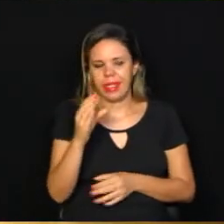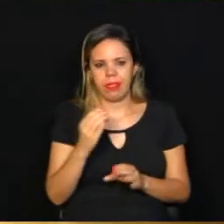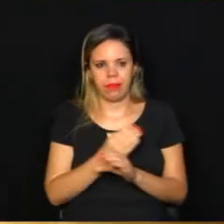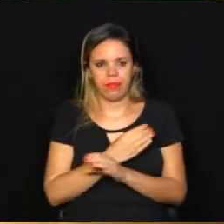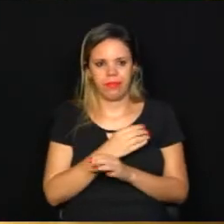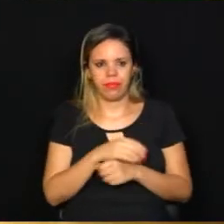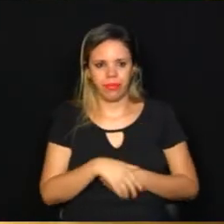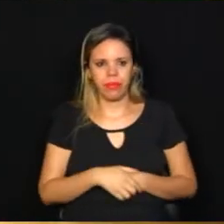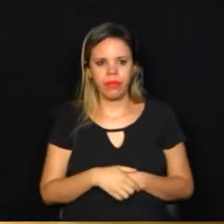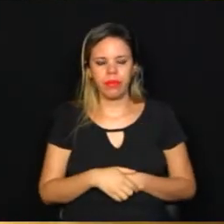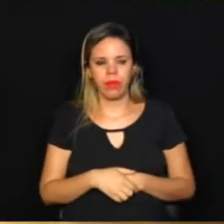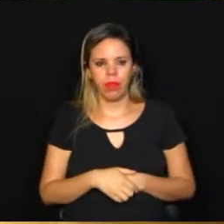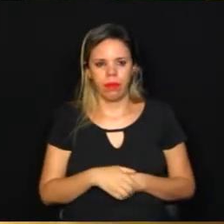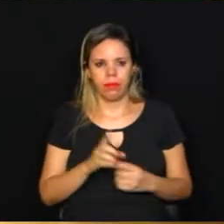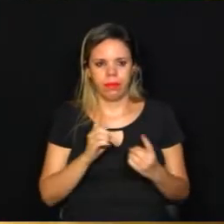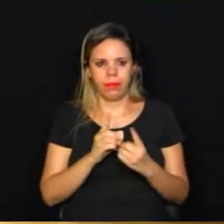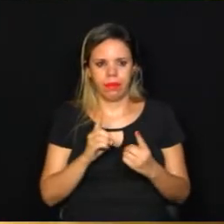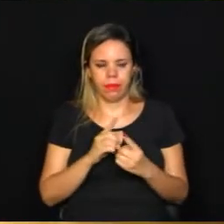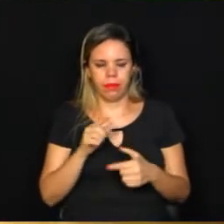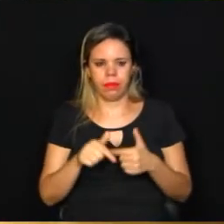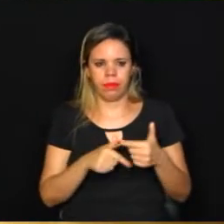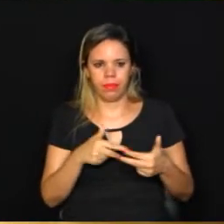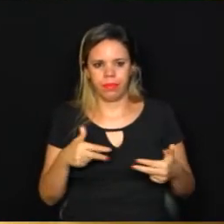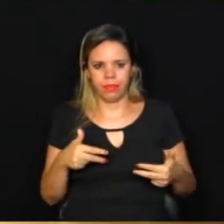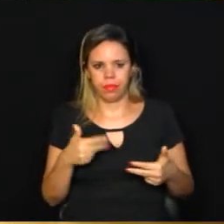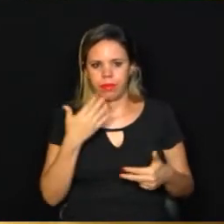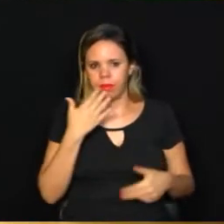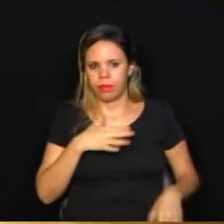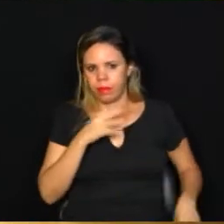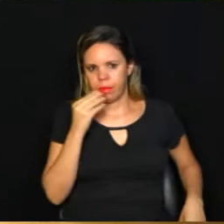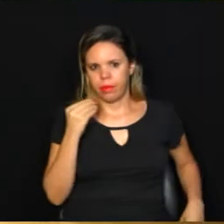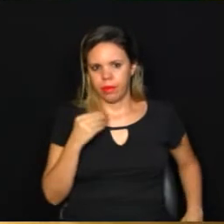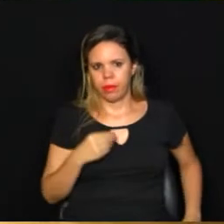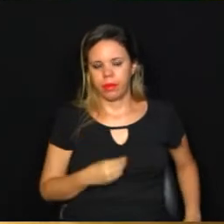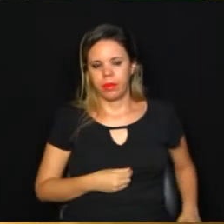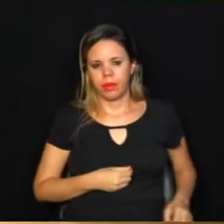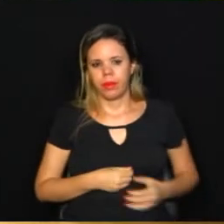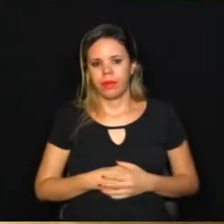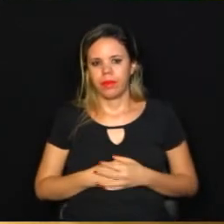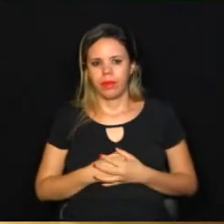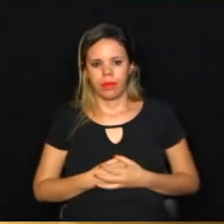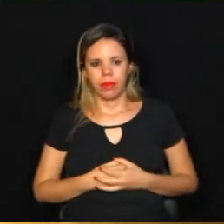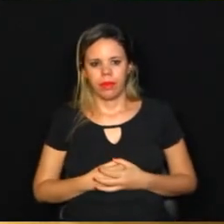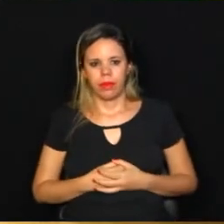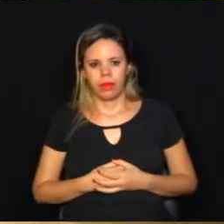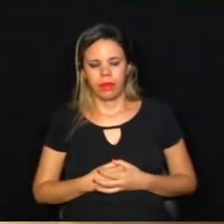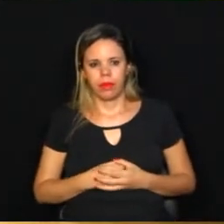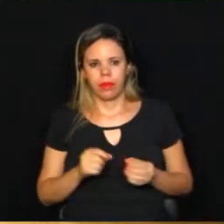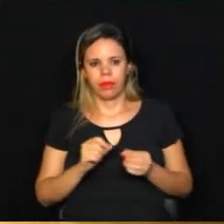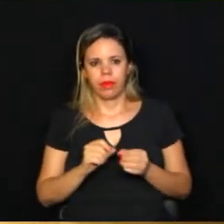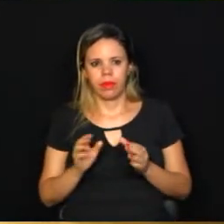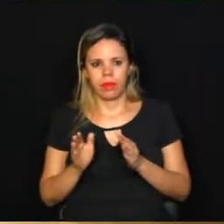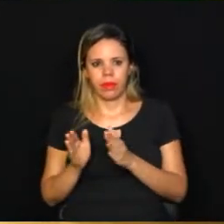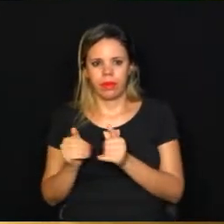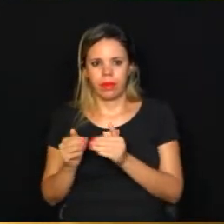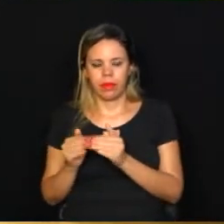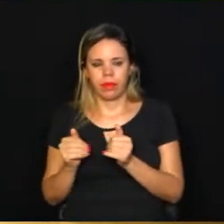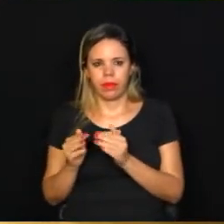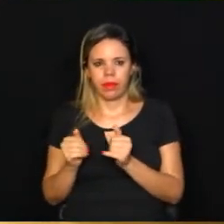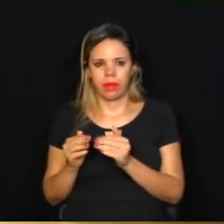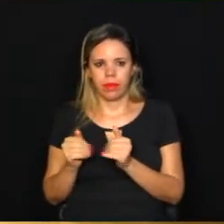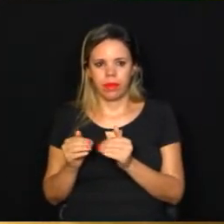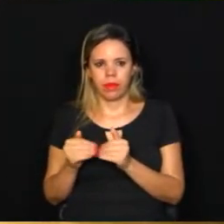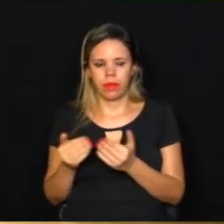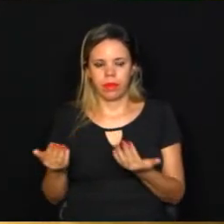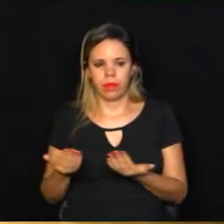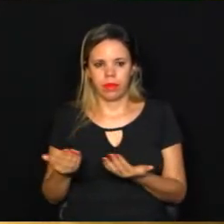absoluta nos serviços que atendam as crianças e adolescentes. Eu fiz uma solicitação